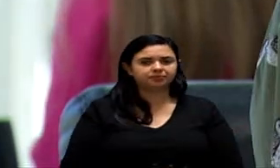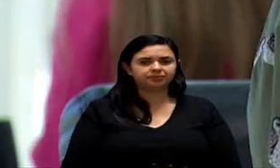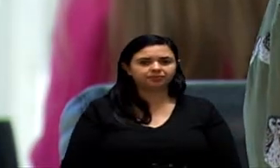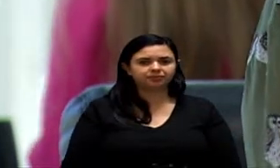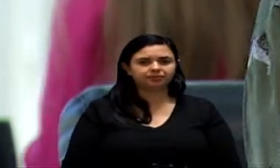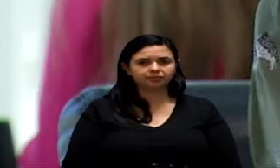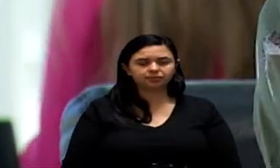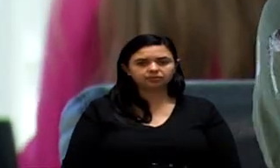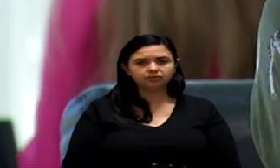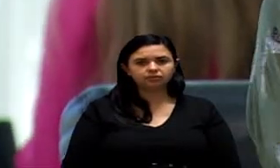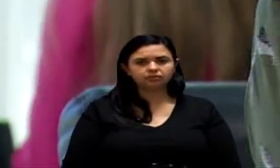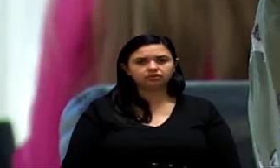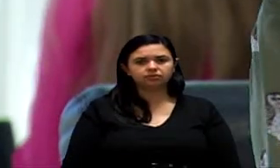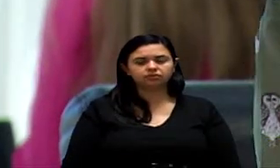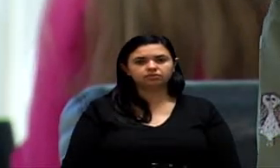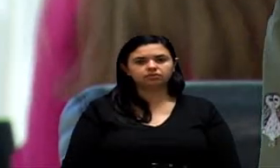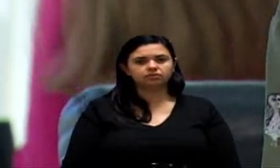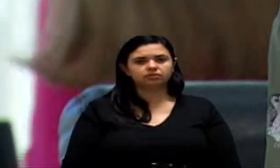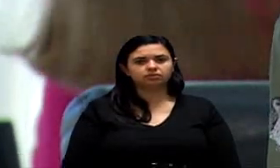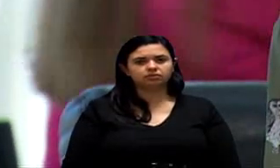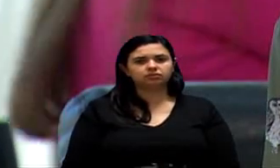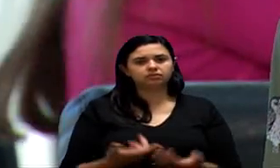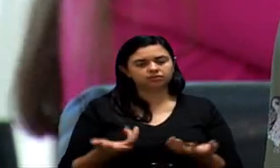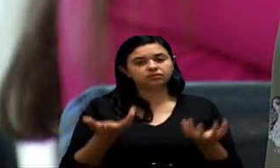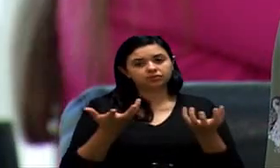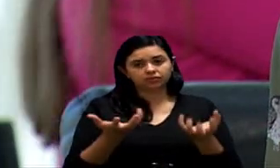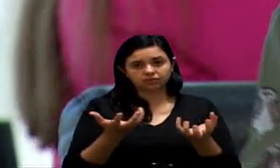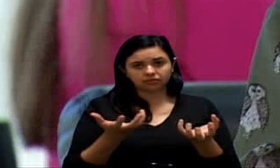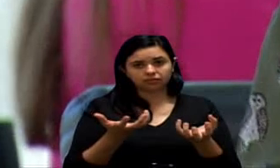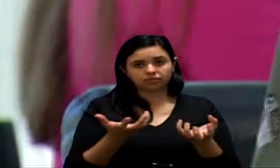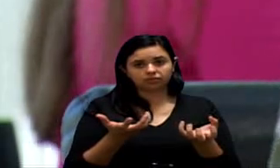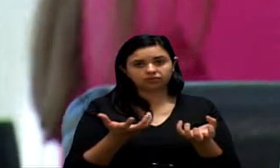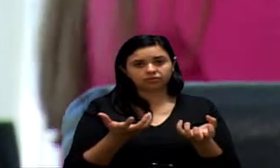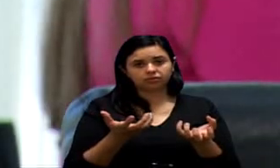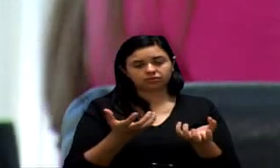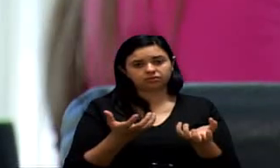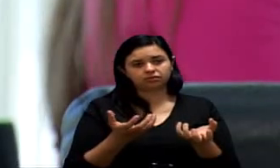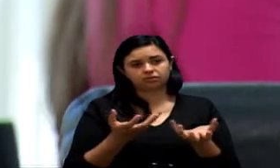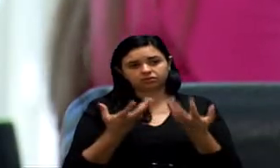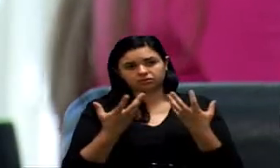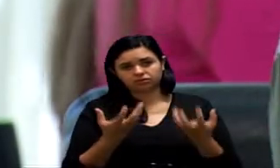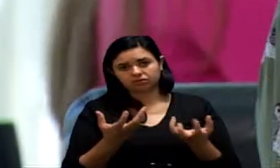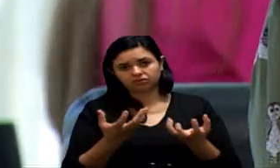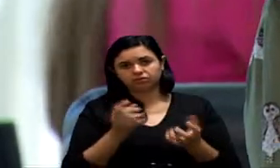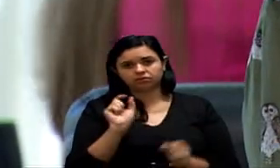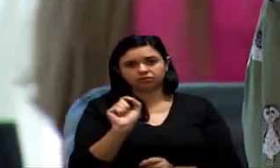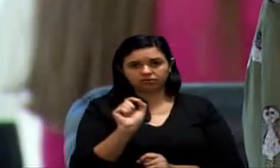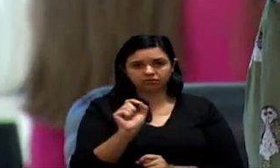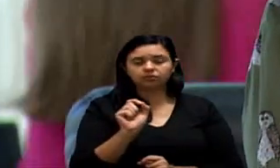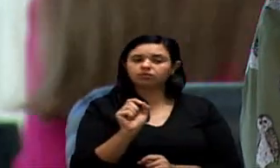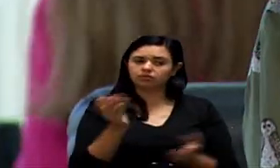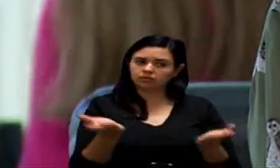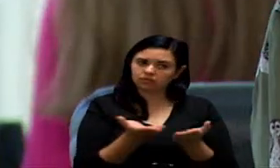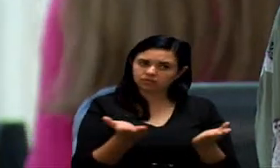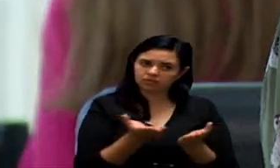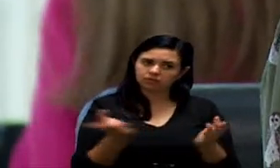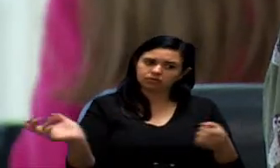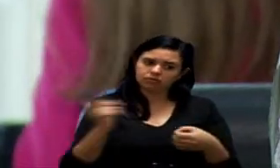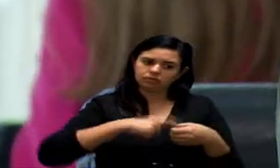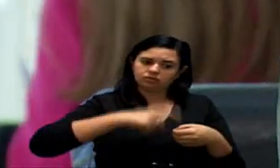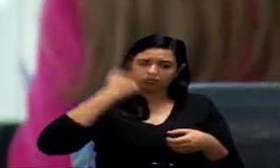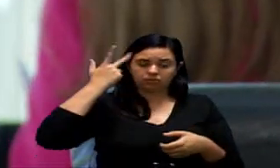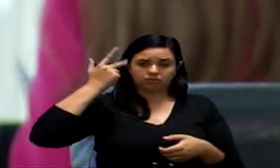né, para exames. Agora, eu espero, de fato, que realmente tenha normalizado, mas eu acredito,